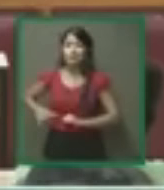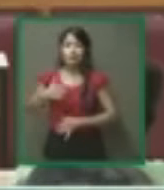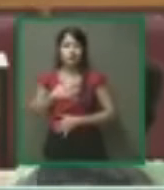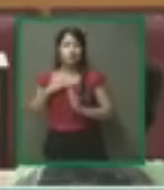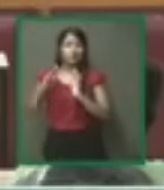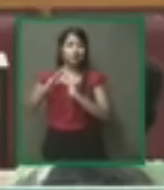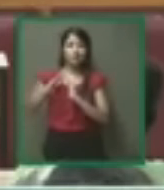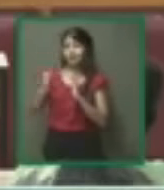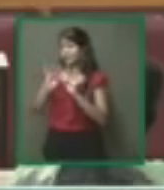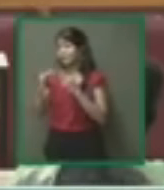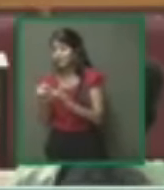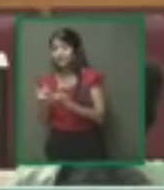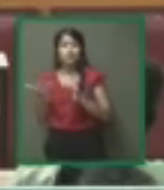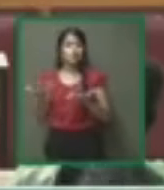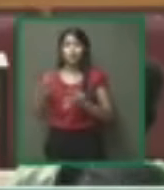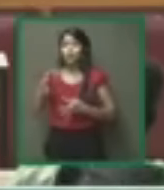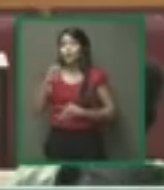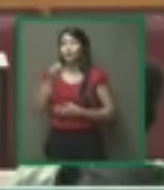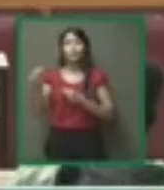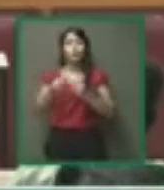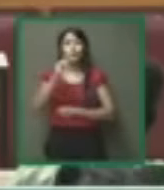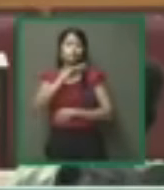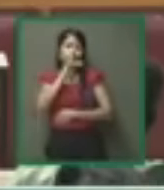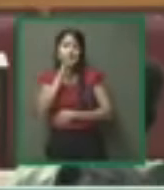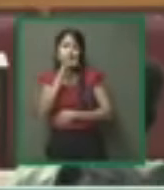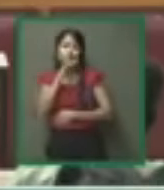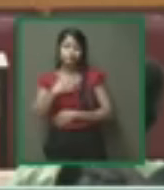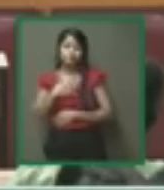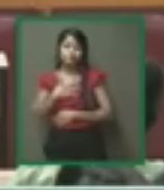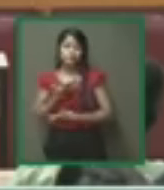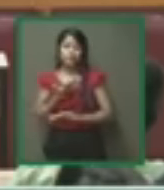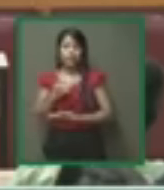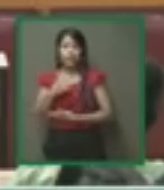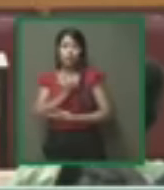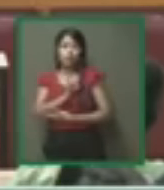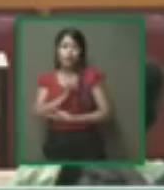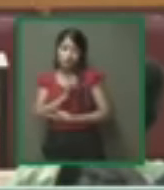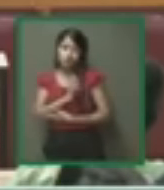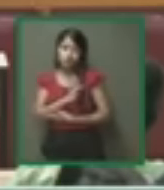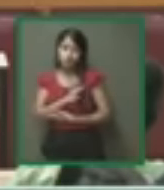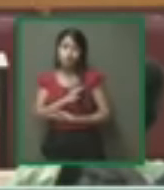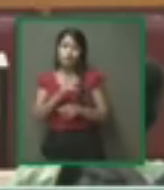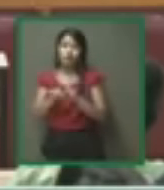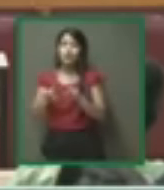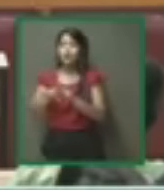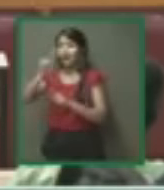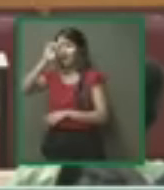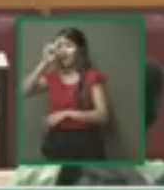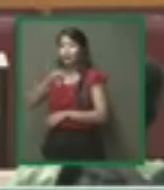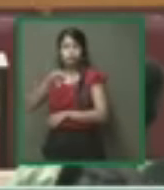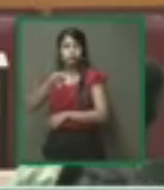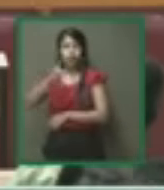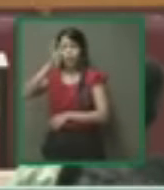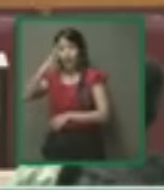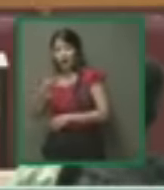família. E todo o prejuízo, né, que isso traz, né, do meu medo que eu tenho. Inclusive das acusações,